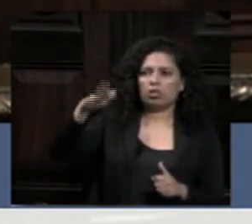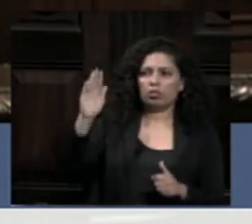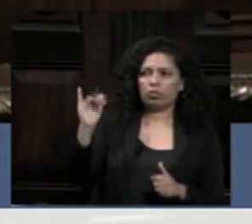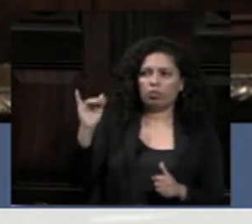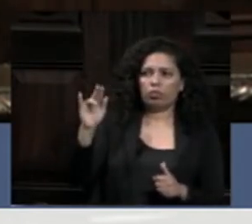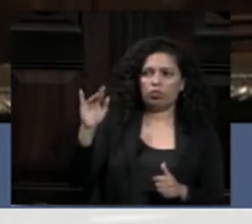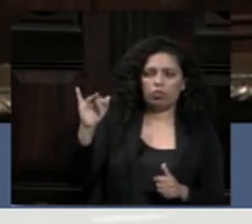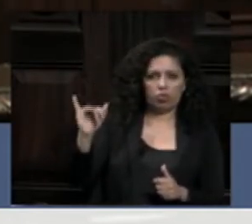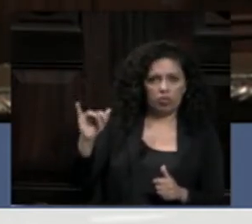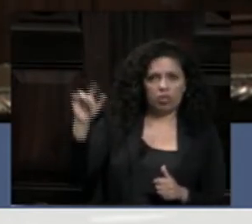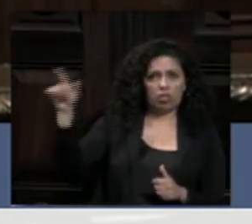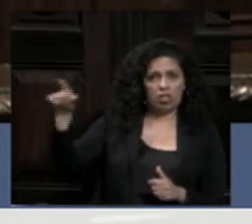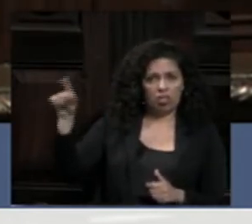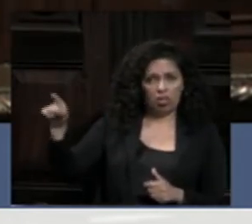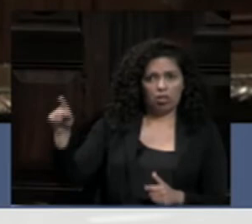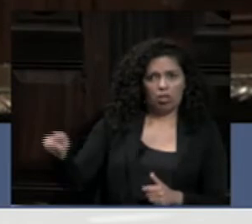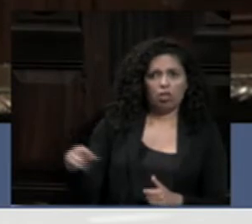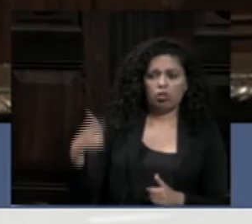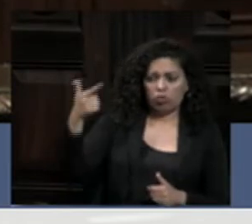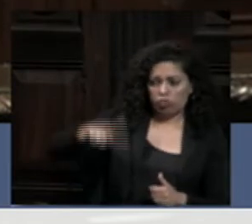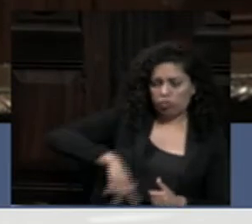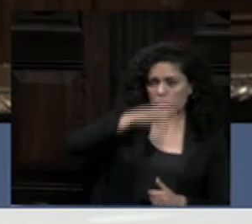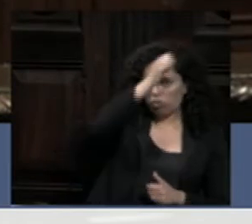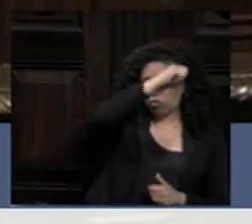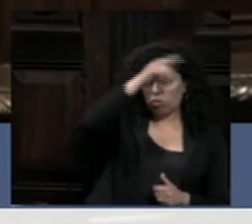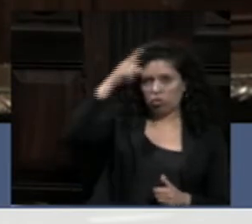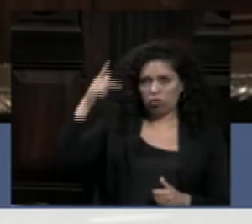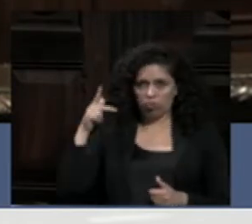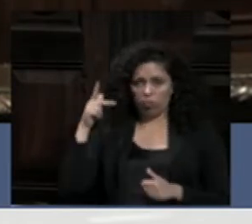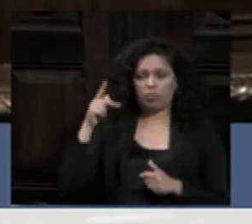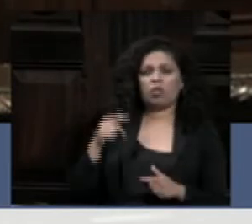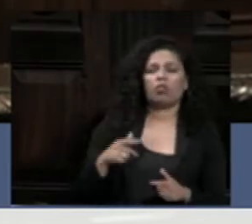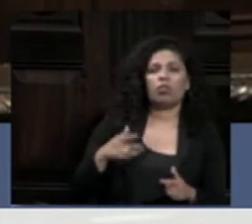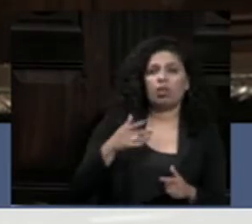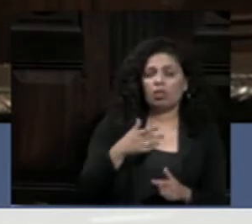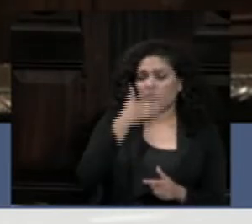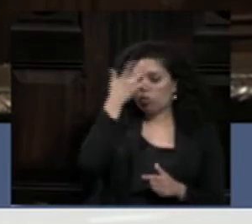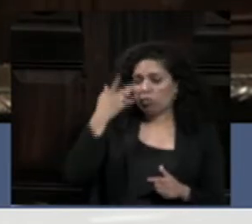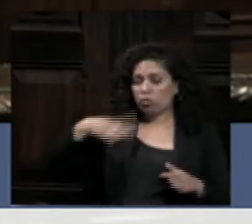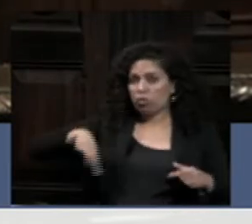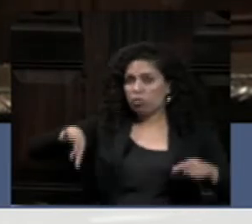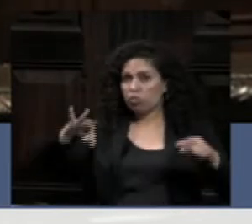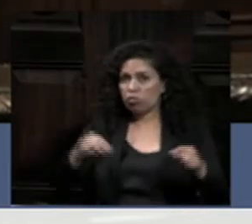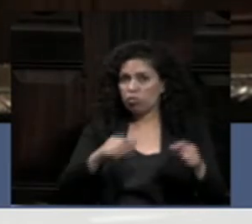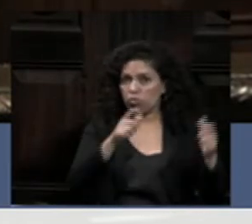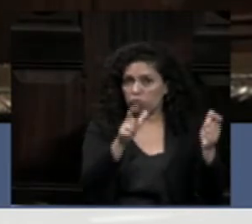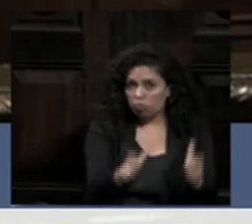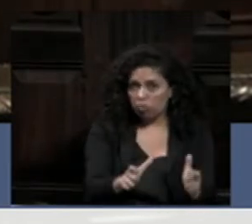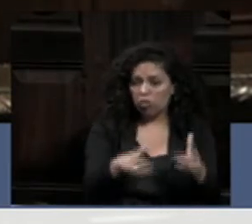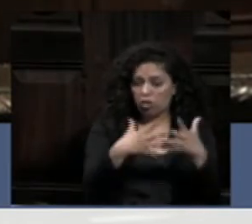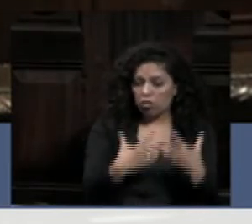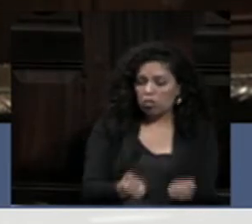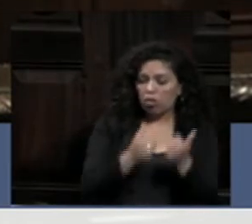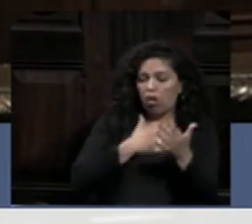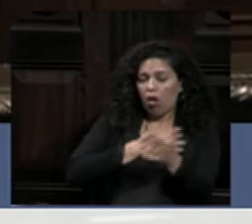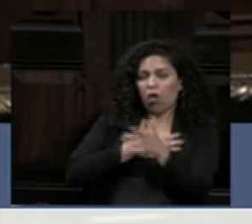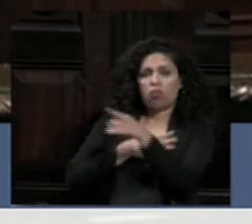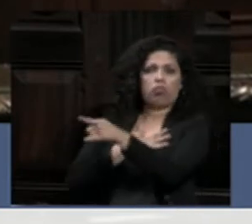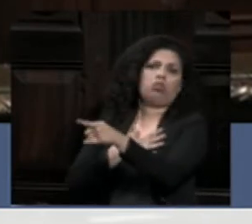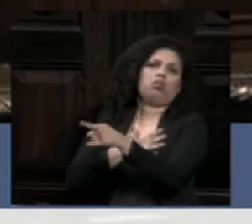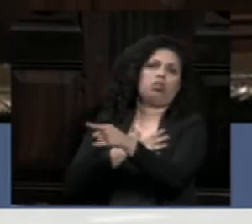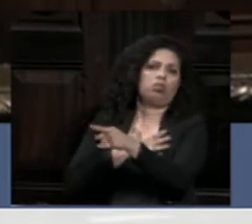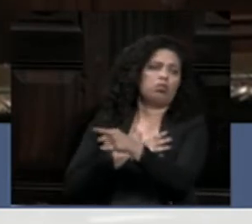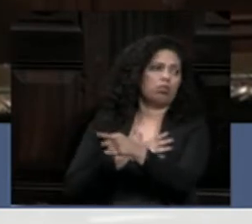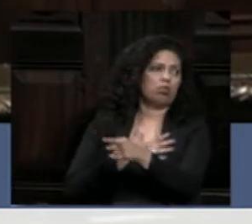foram reeleitos prefeito, tem aprovação por parte da população. É algo quase que milagroso. Um